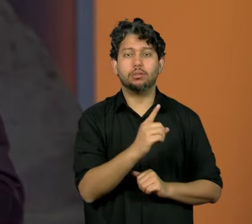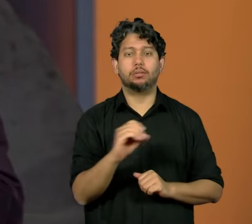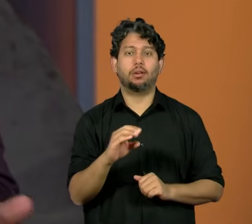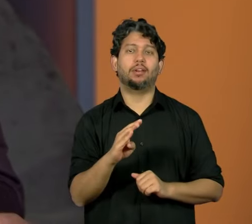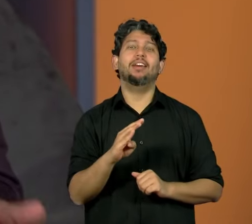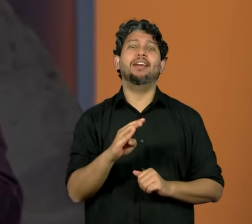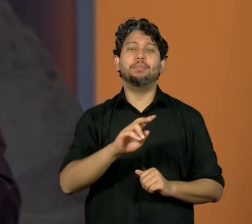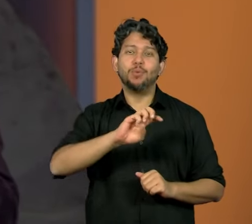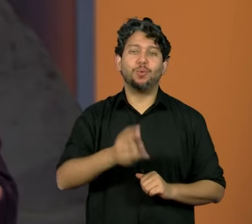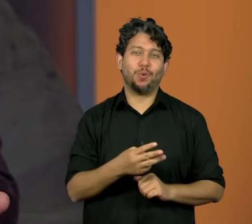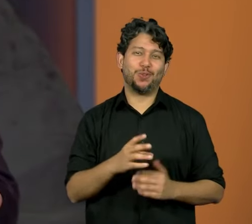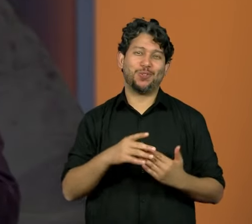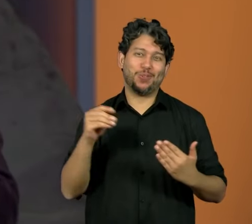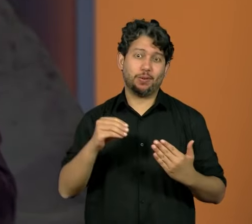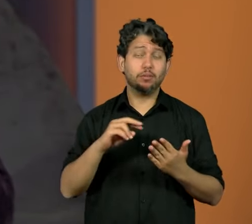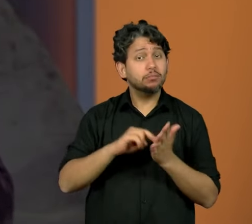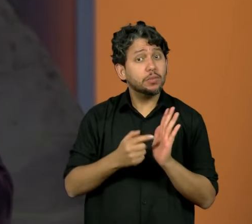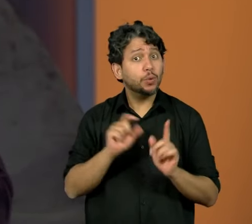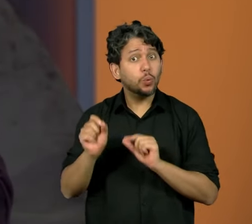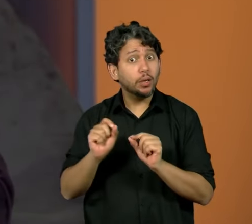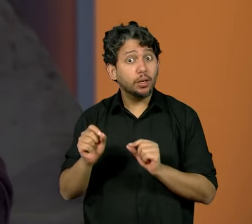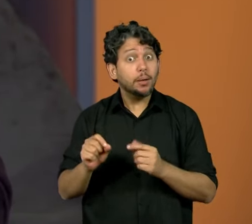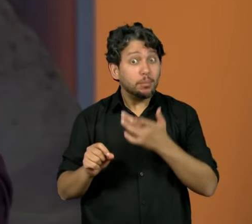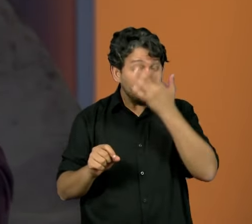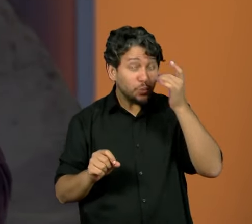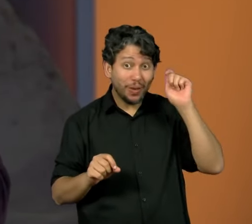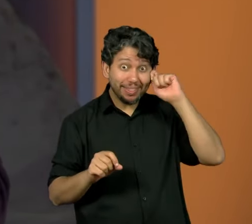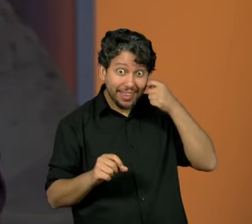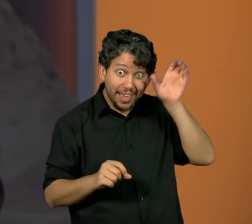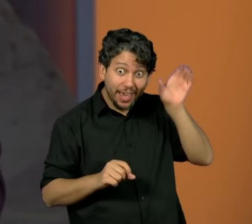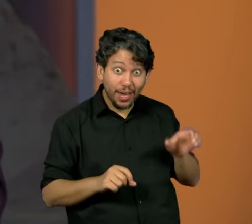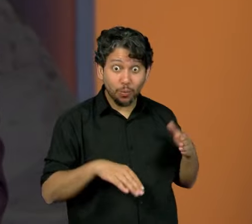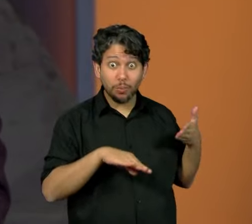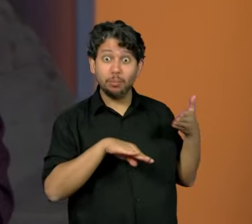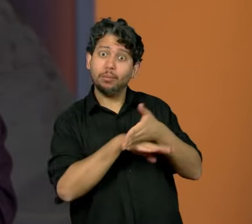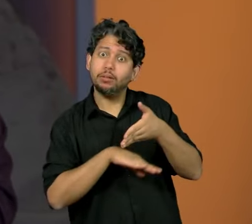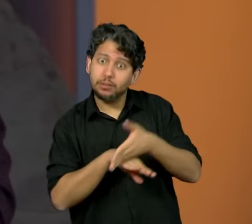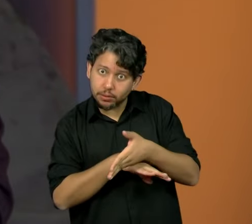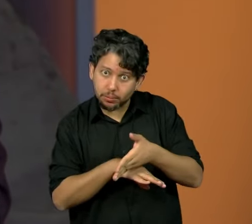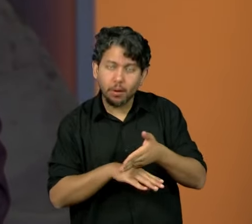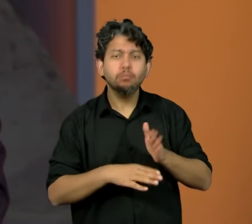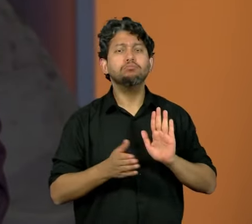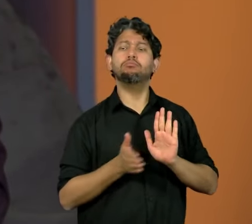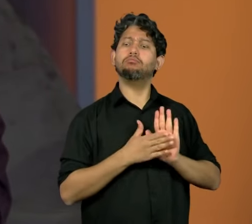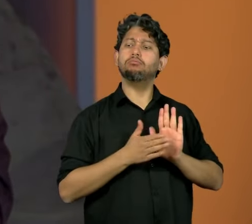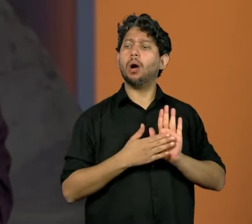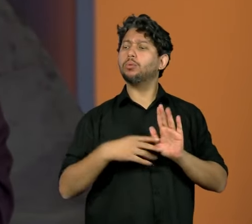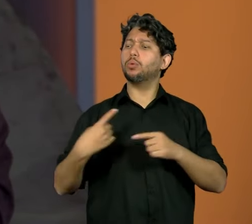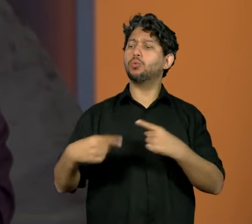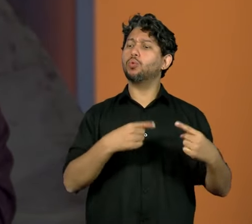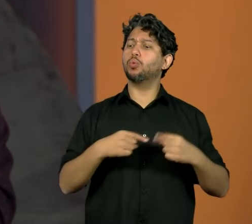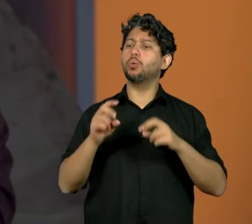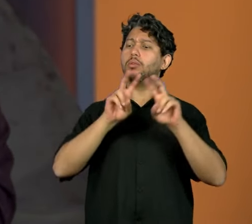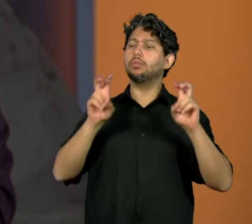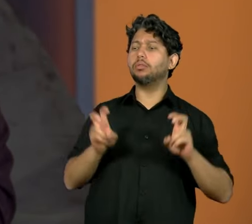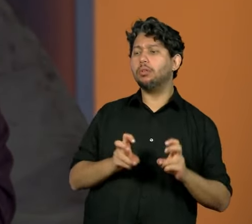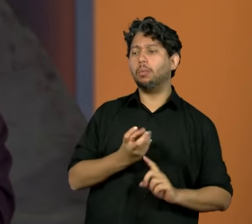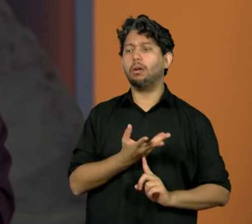devido à tendência maior de visibilidade de jovens artistas e de pautas identitárias e relativas a